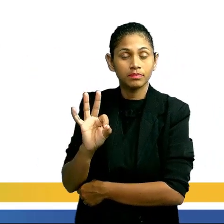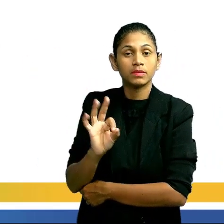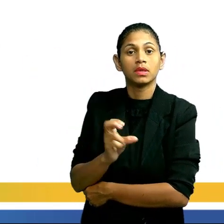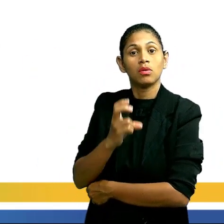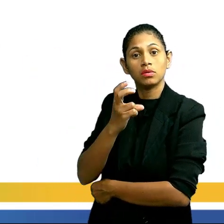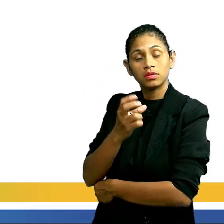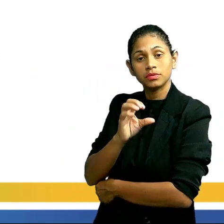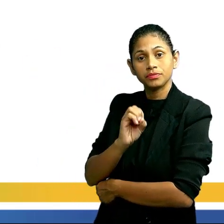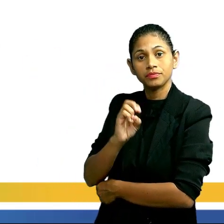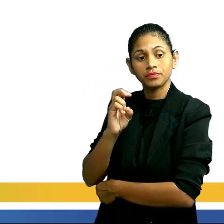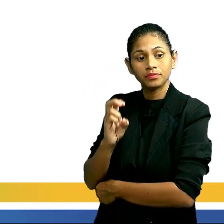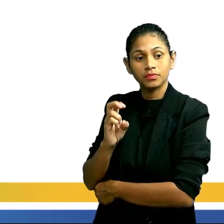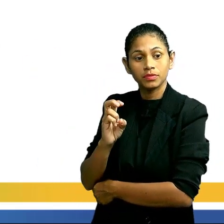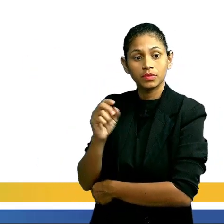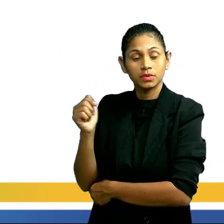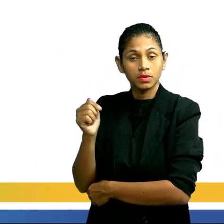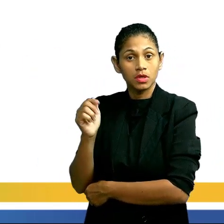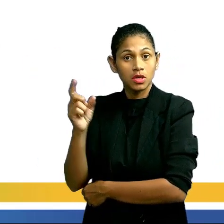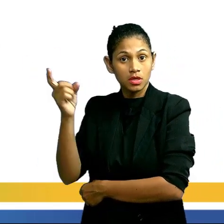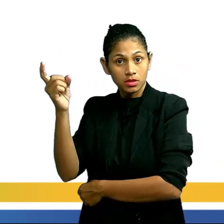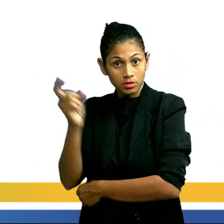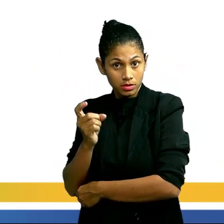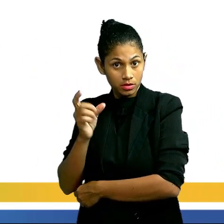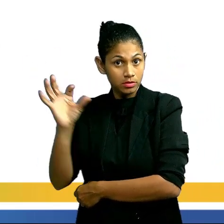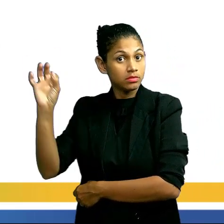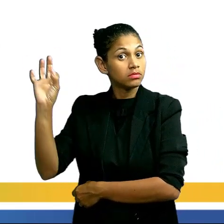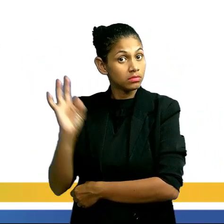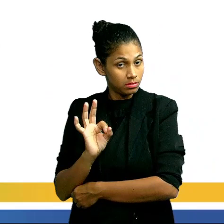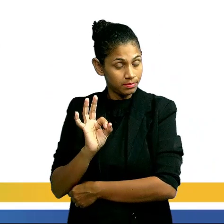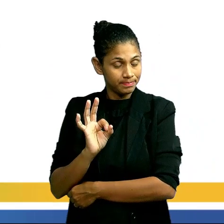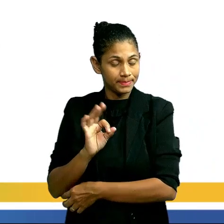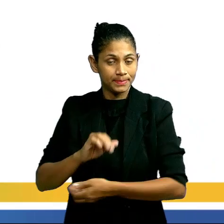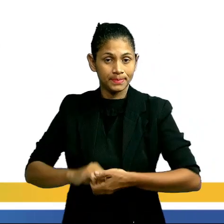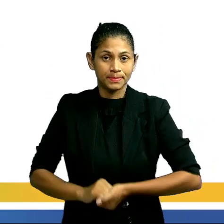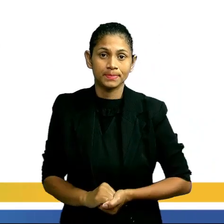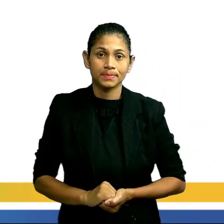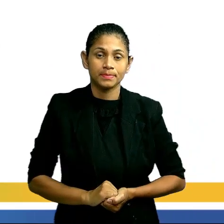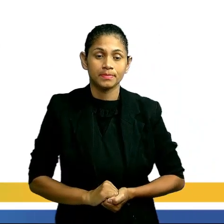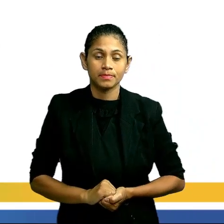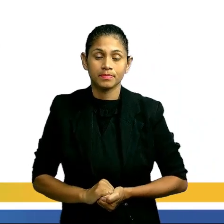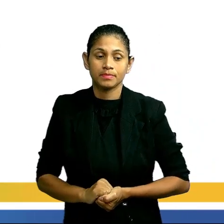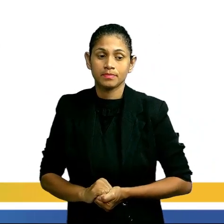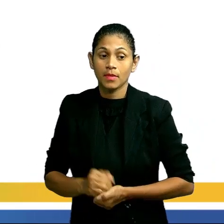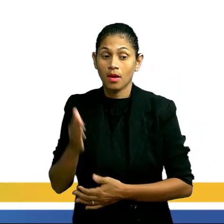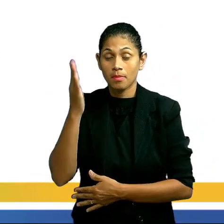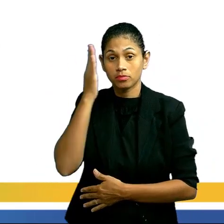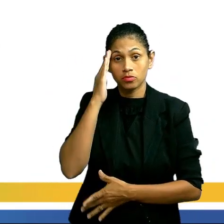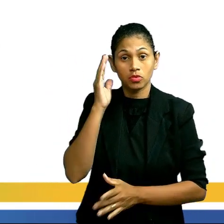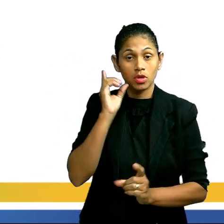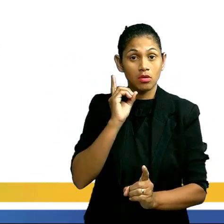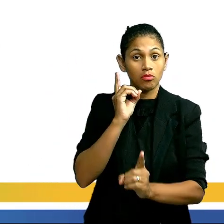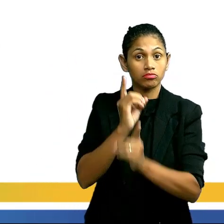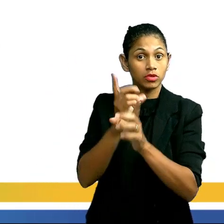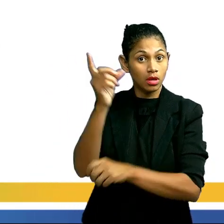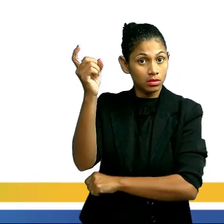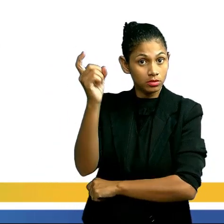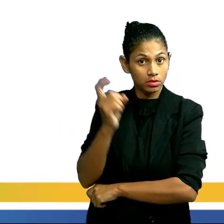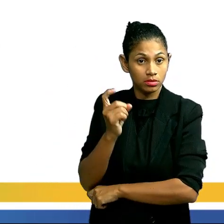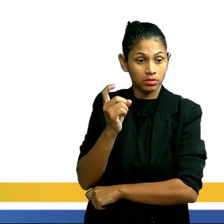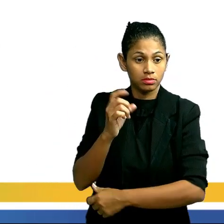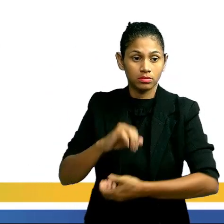X%. E nós vamos descobrir quantos porcentos equivale esses 505.